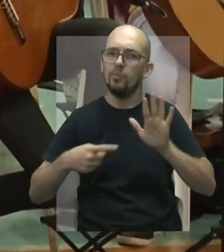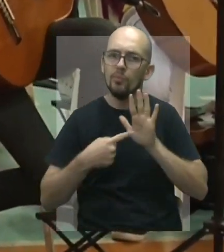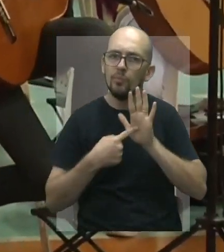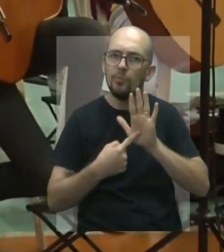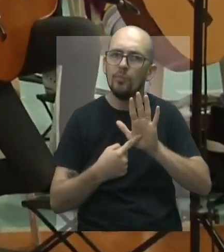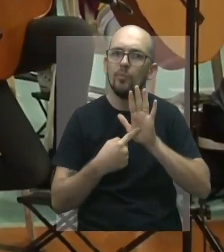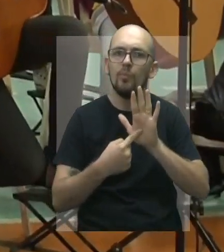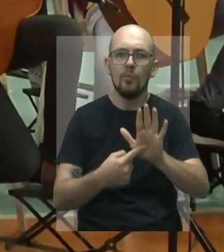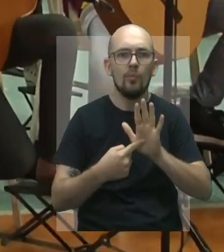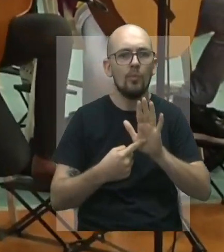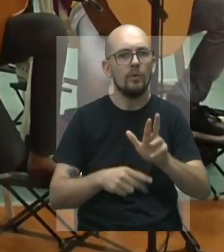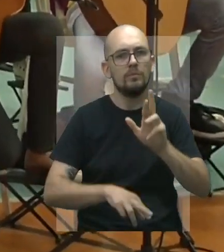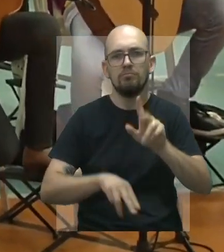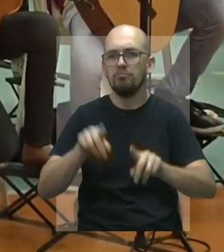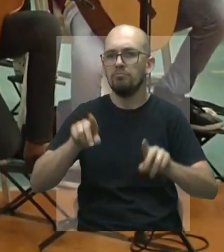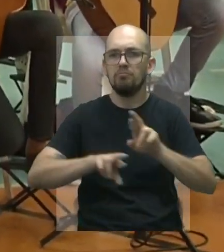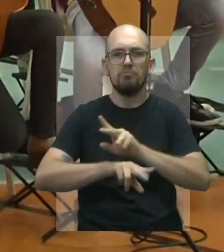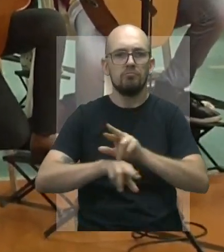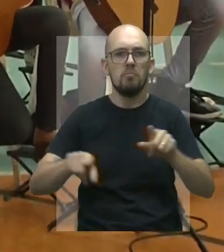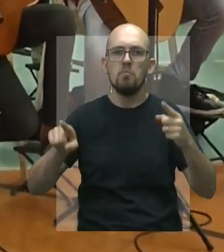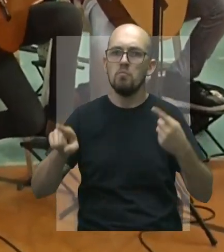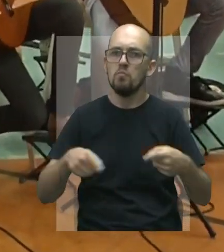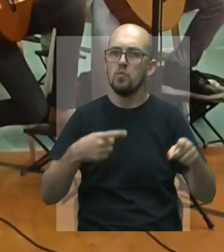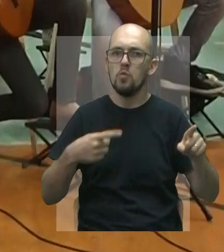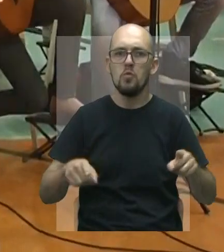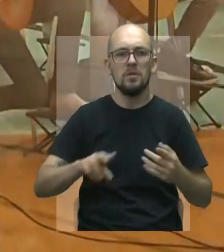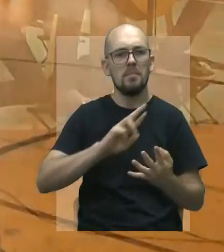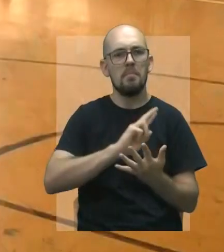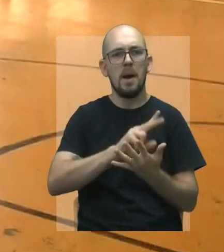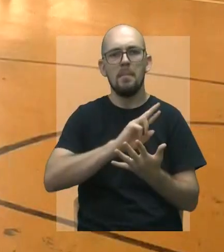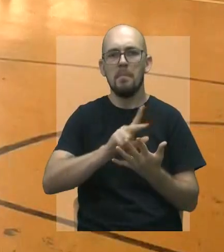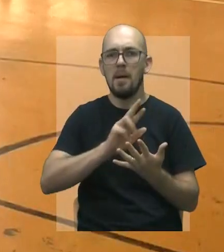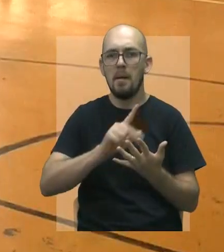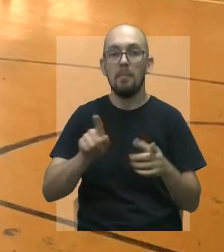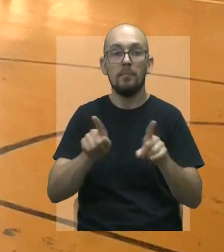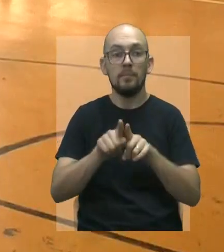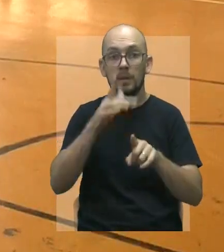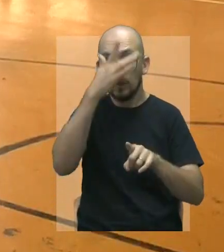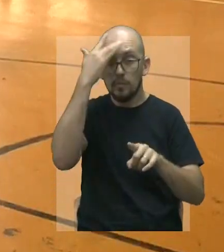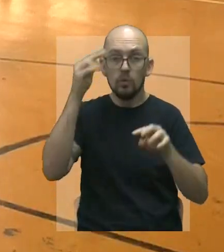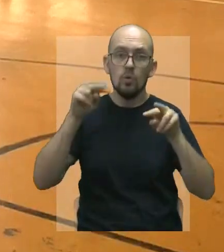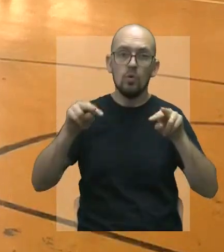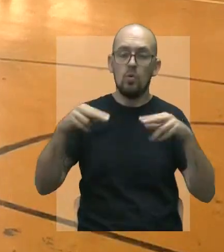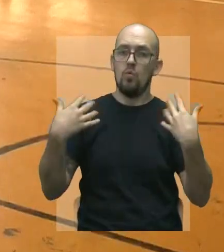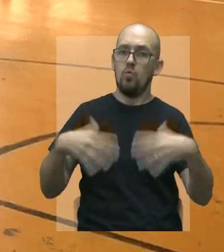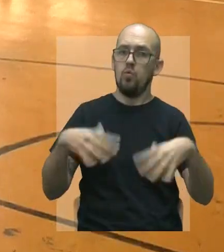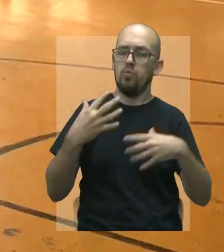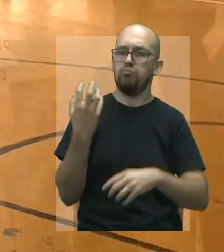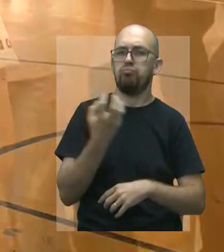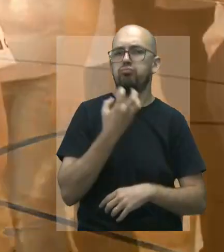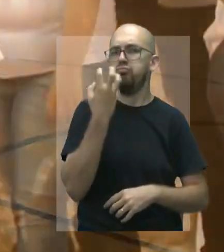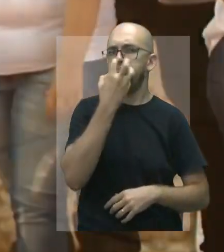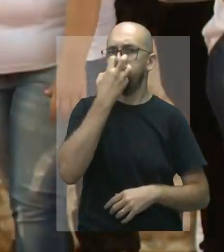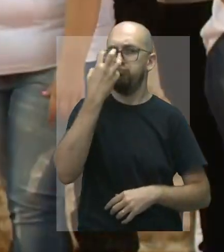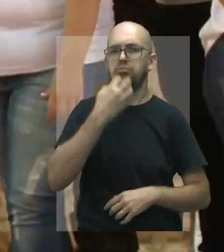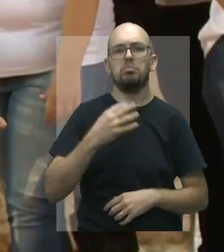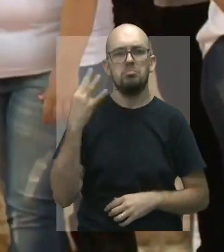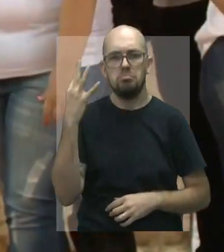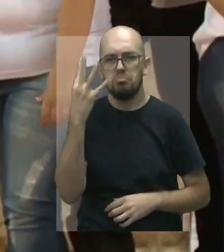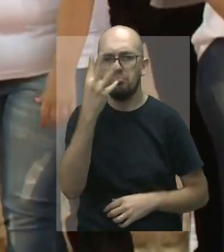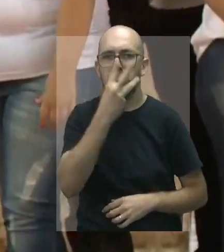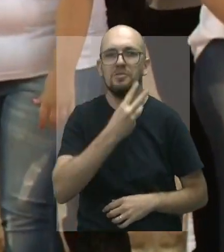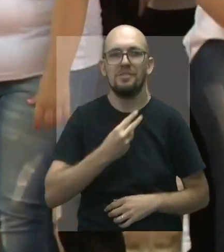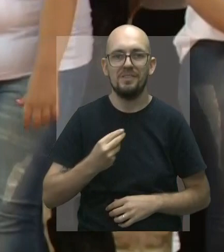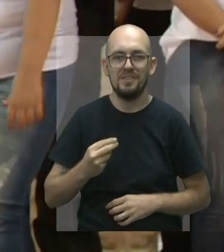instrumentos envolvidos. Foi música para todo gosto e quem acompanhou soltou a voz e fez tremer as paredes do